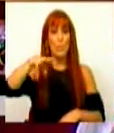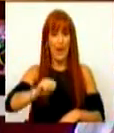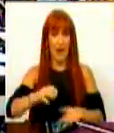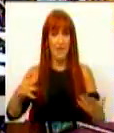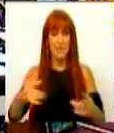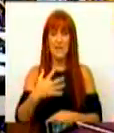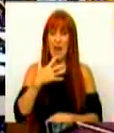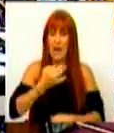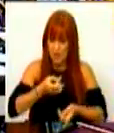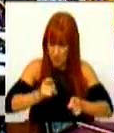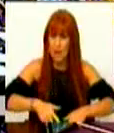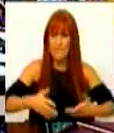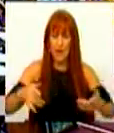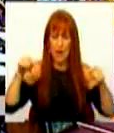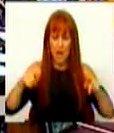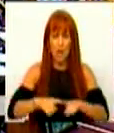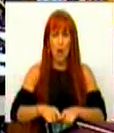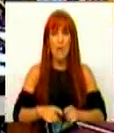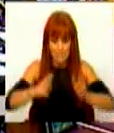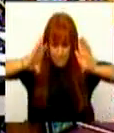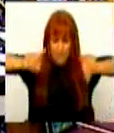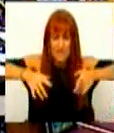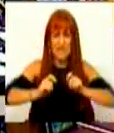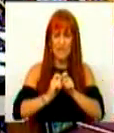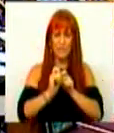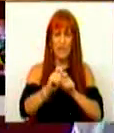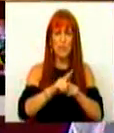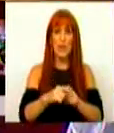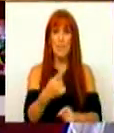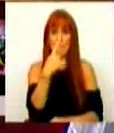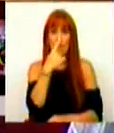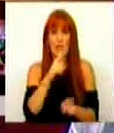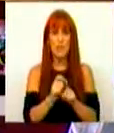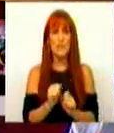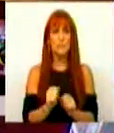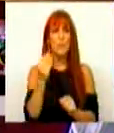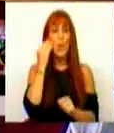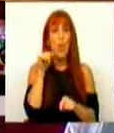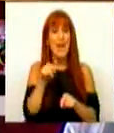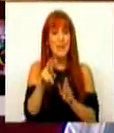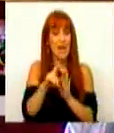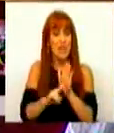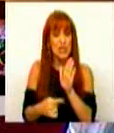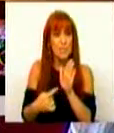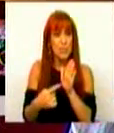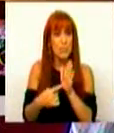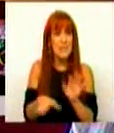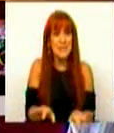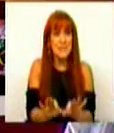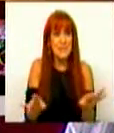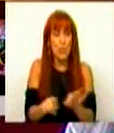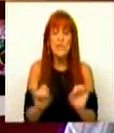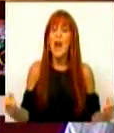Mas o Partido Socialista acredita também que é imprescindível definir a preferência pelo estabelecimento deste regime, assim como